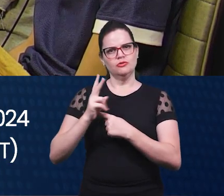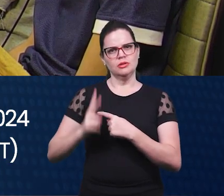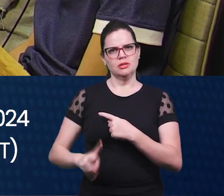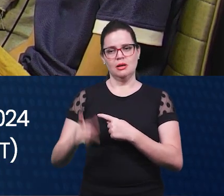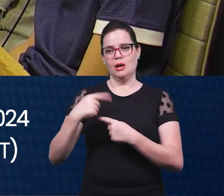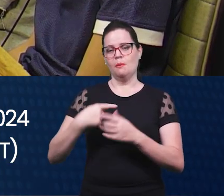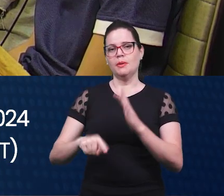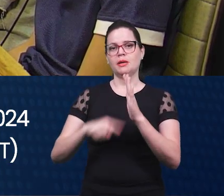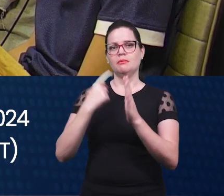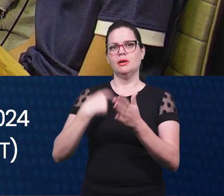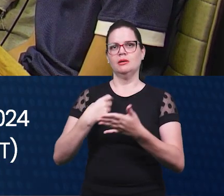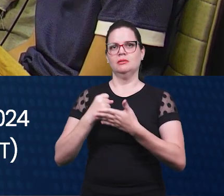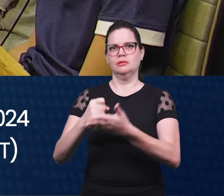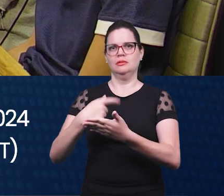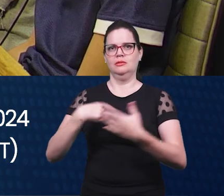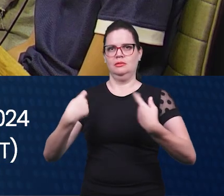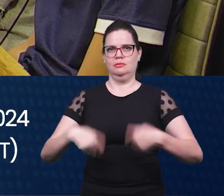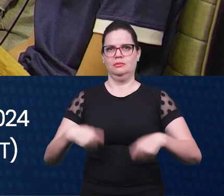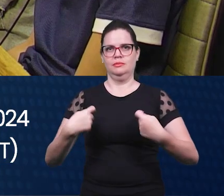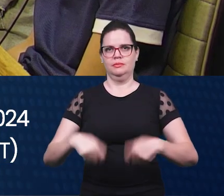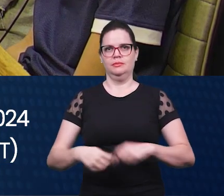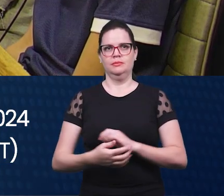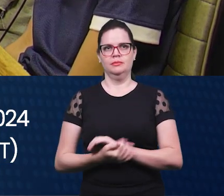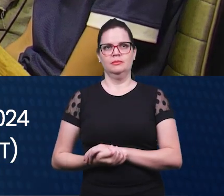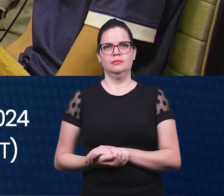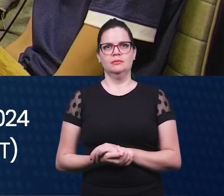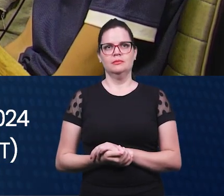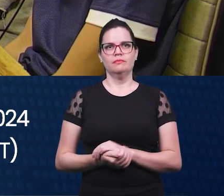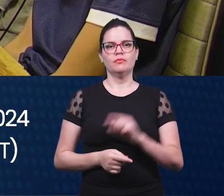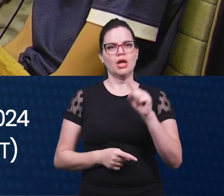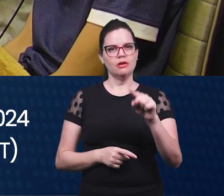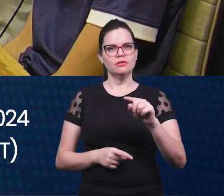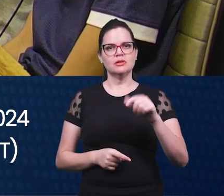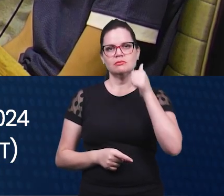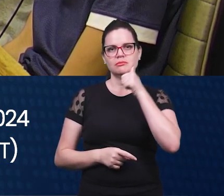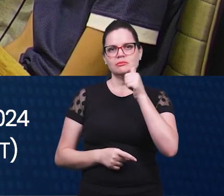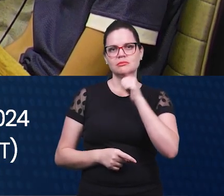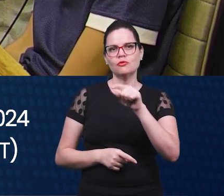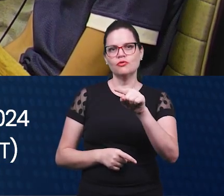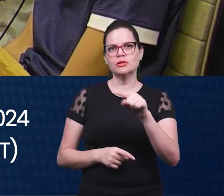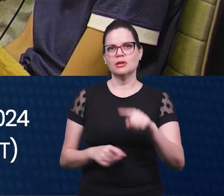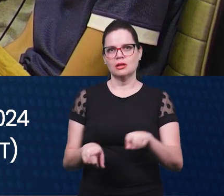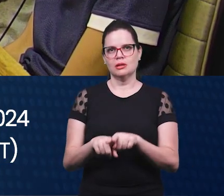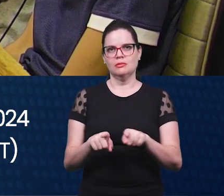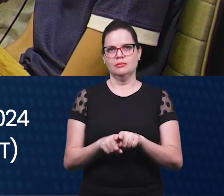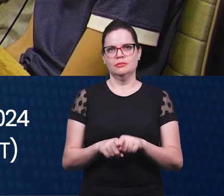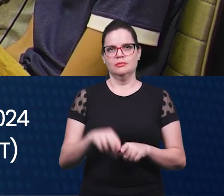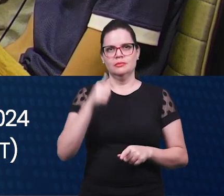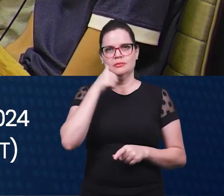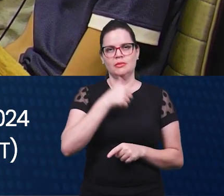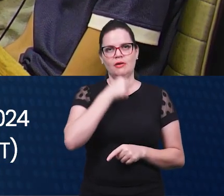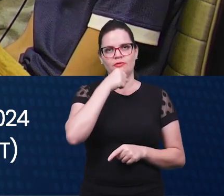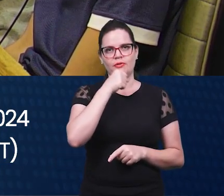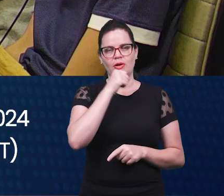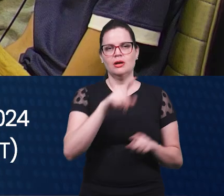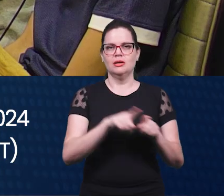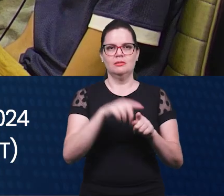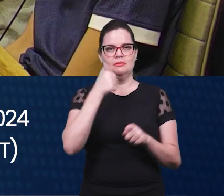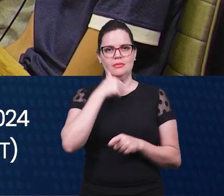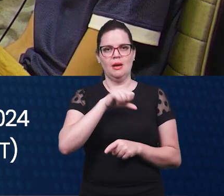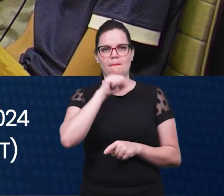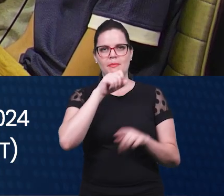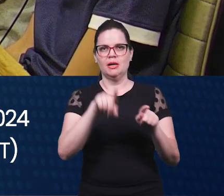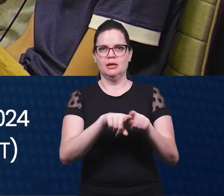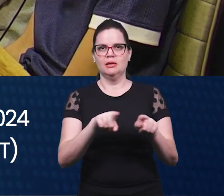primeiro recurso quando eu preciso. E você, Rafaele? A minha avó e minha mãe também.